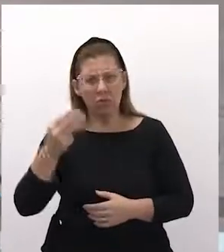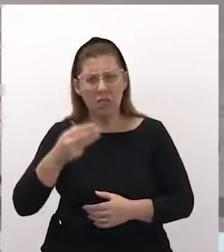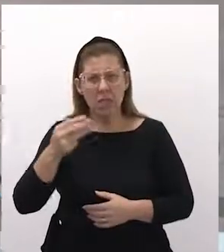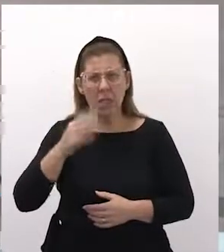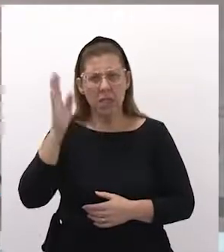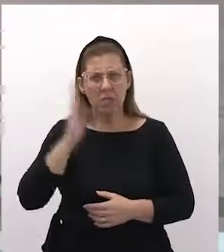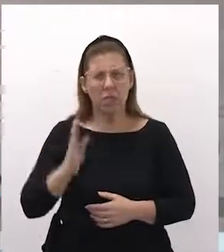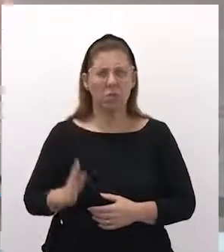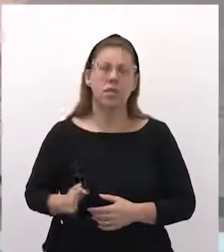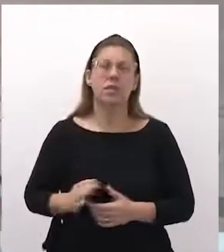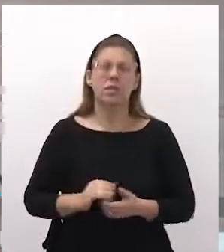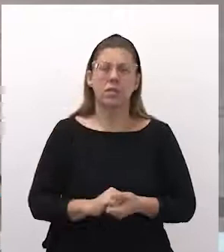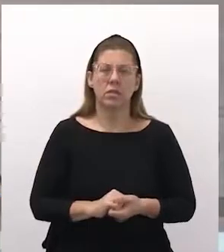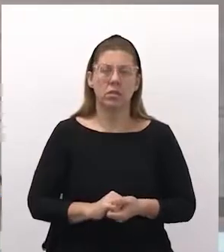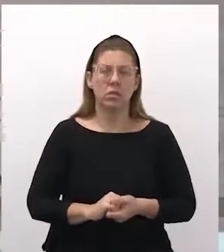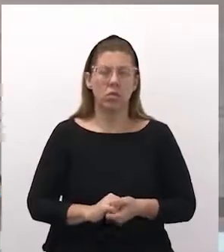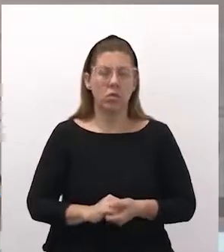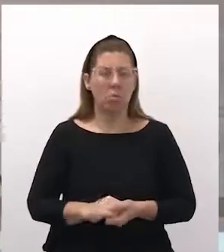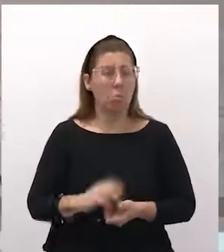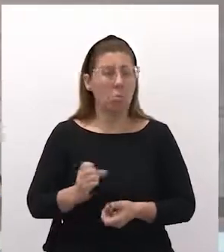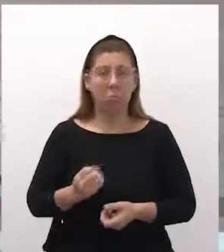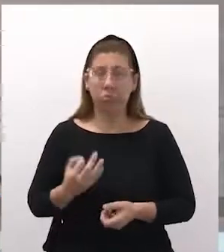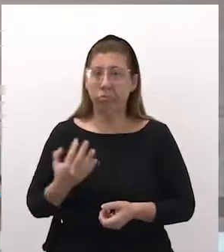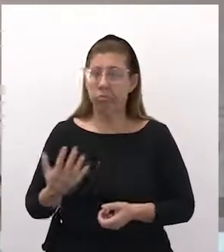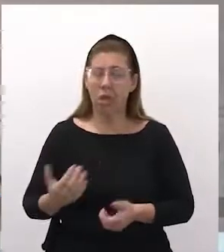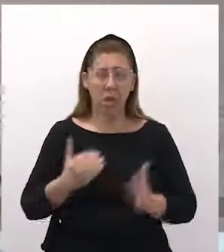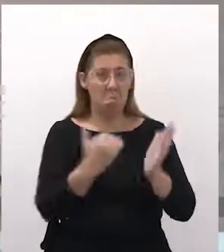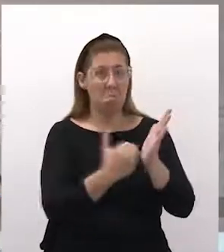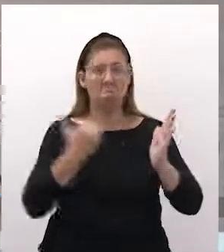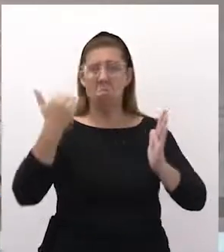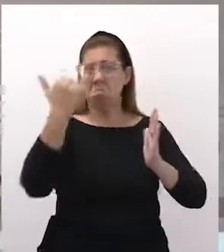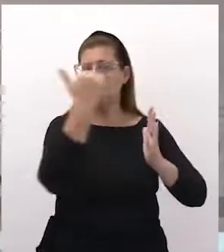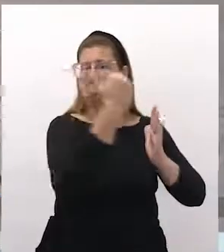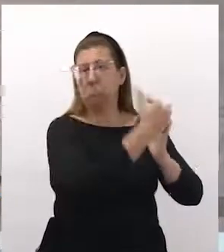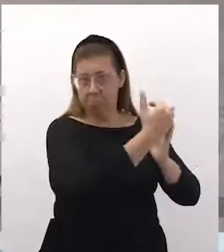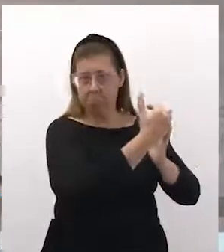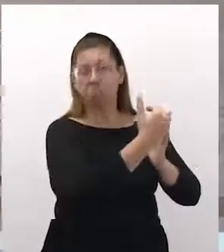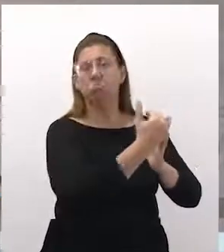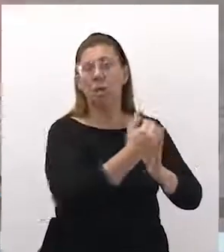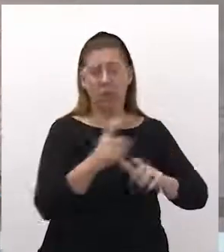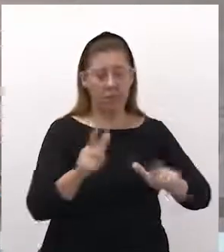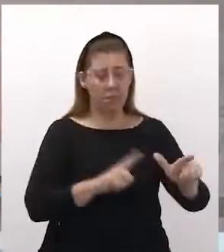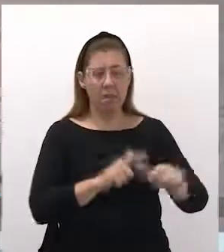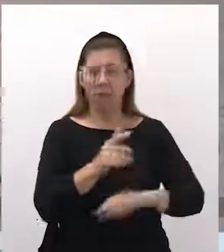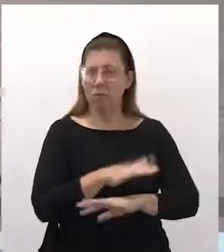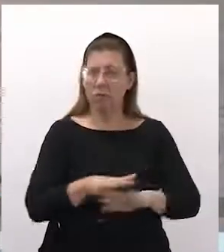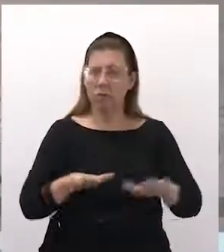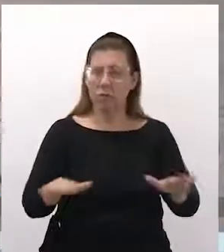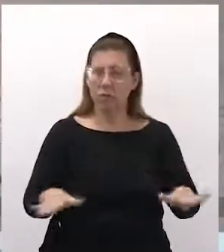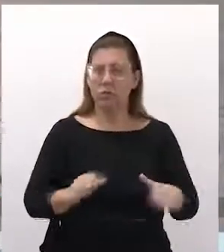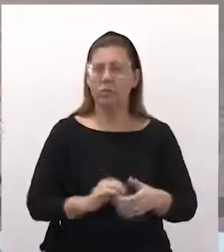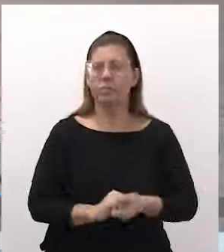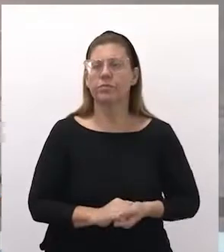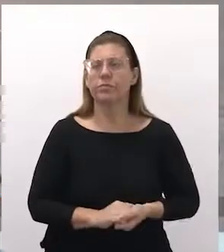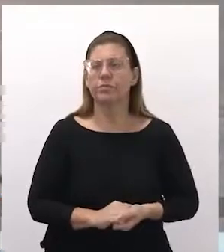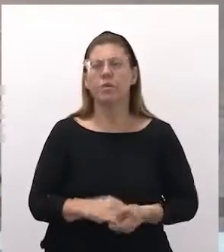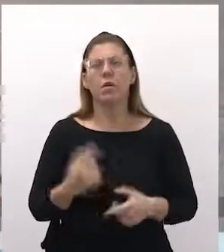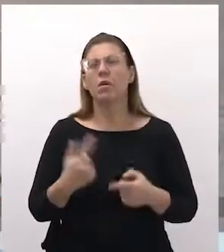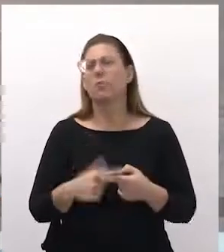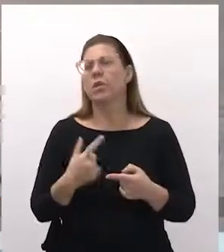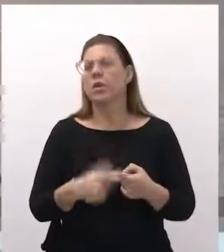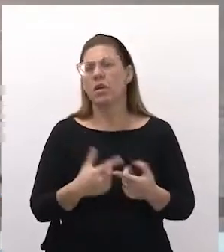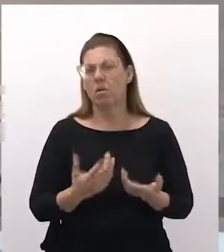Brasil com maior número de casos de trabalho infantil, e foi uma coisa, não é, todos foram entender o porquê,